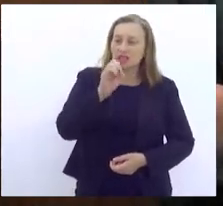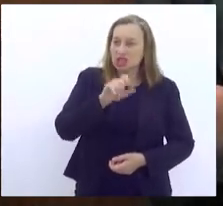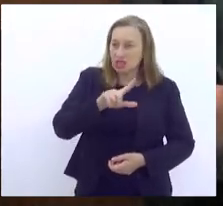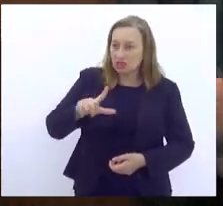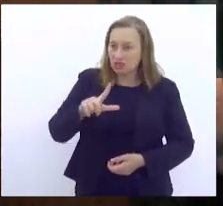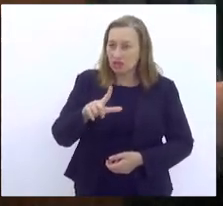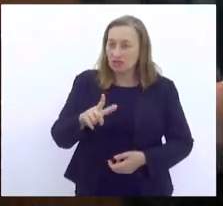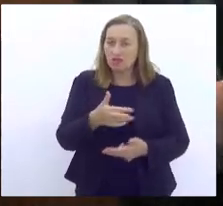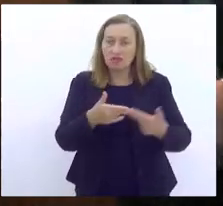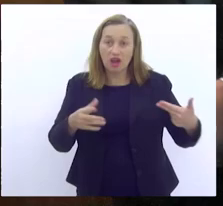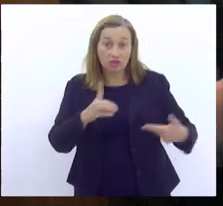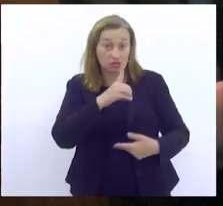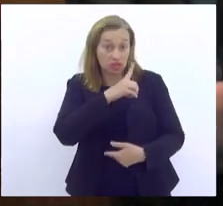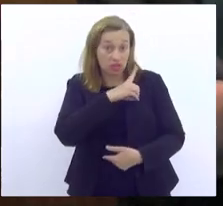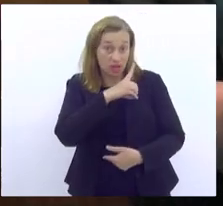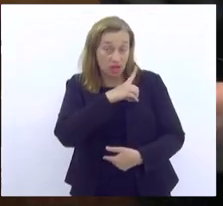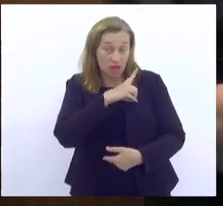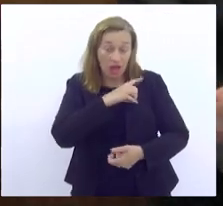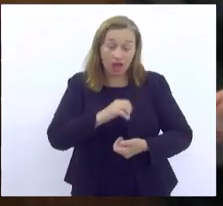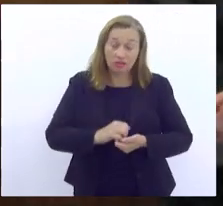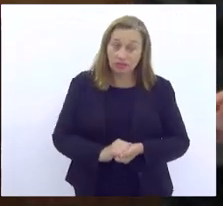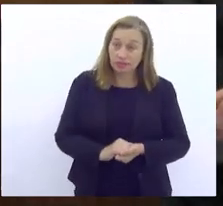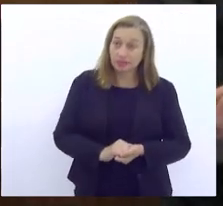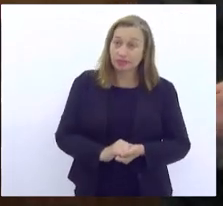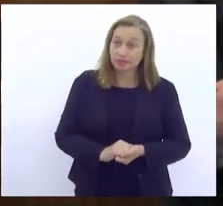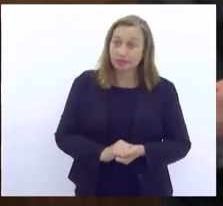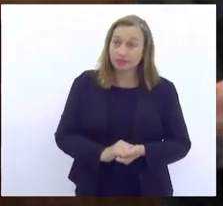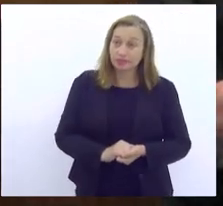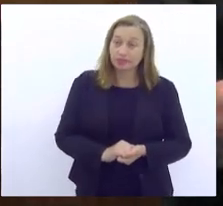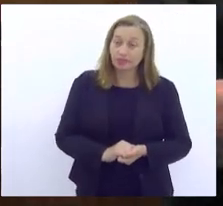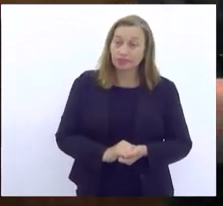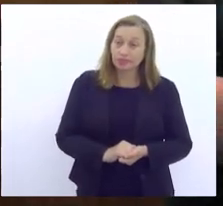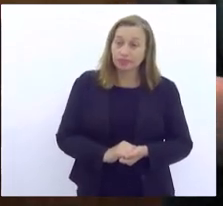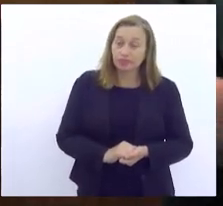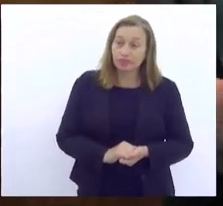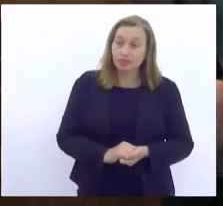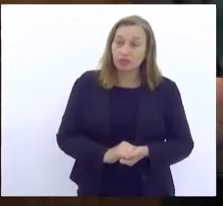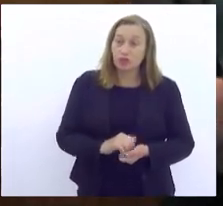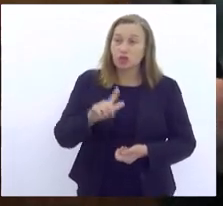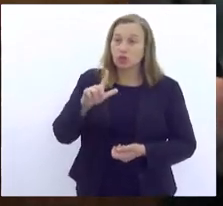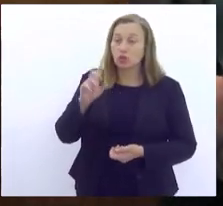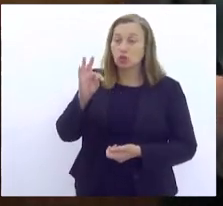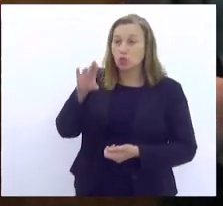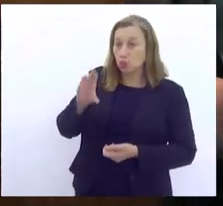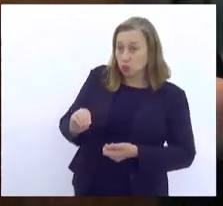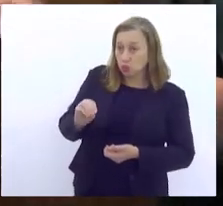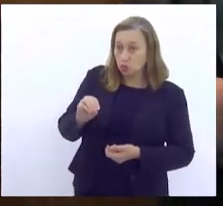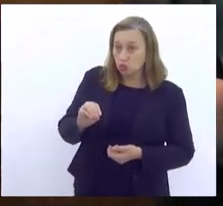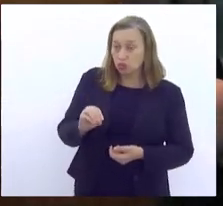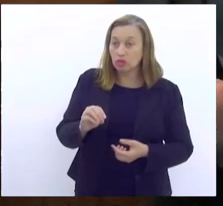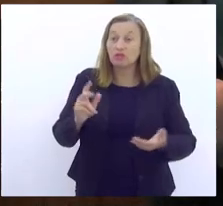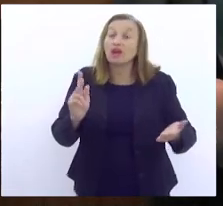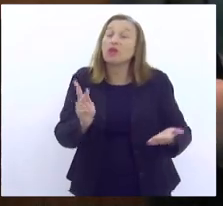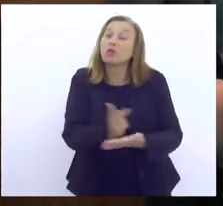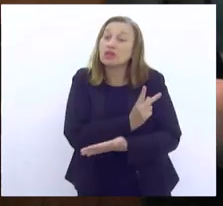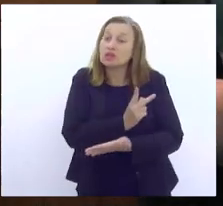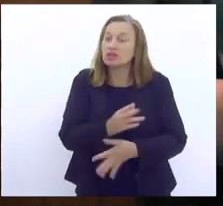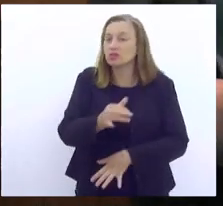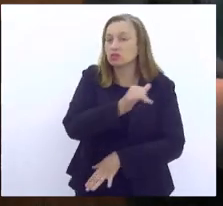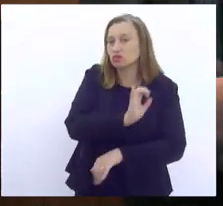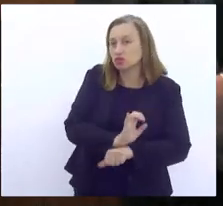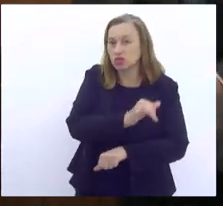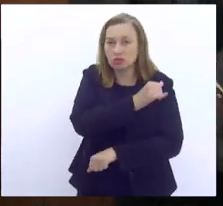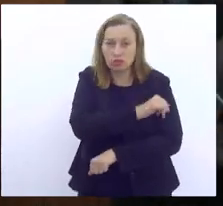muitos delegados estão de luto, e descontente com o que vem acontecendo no estado do Rio de